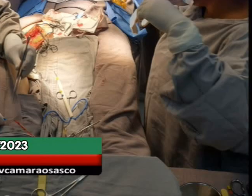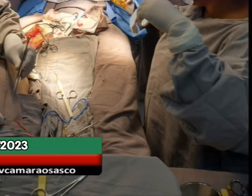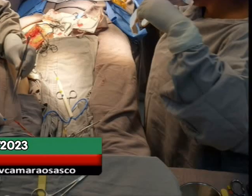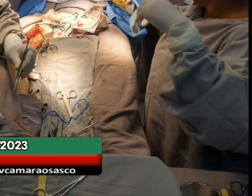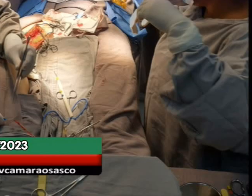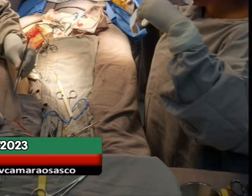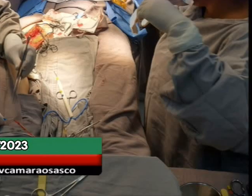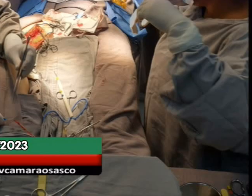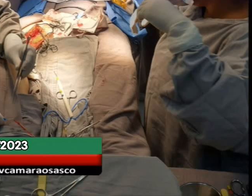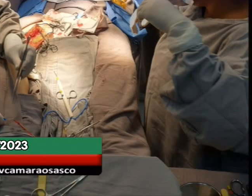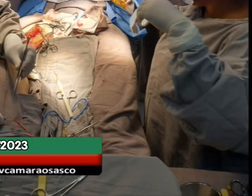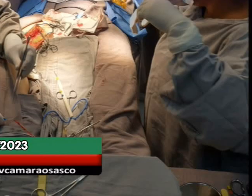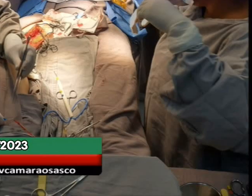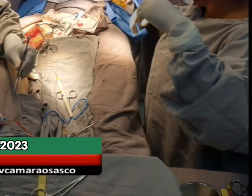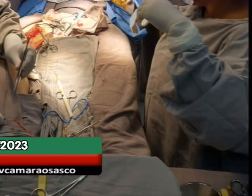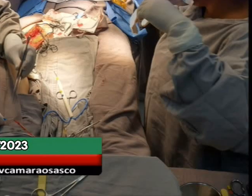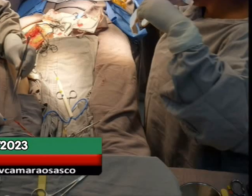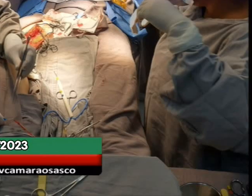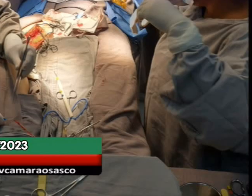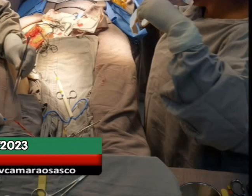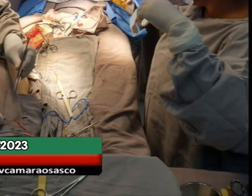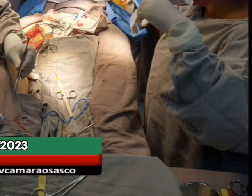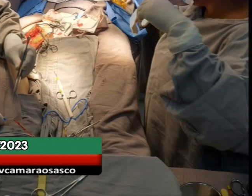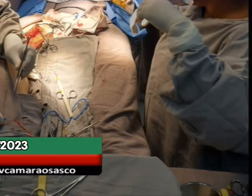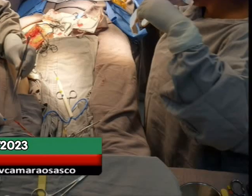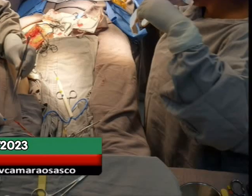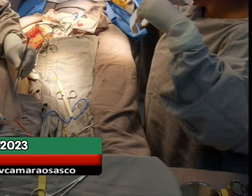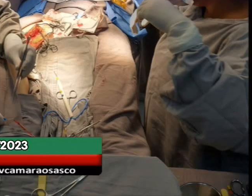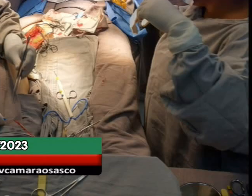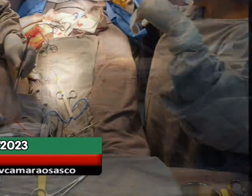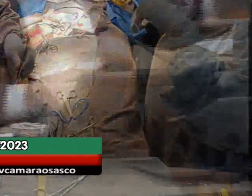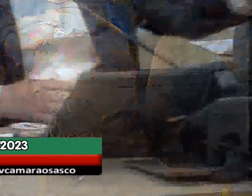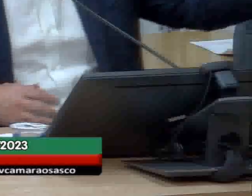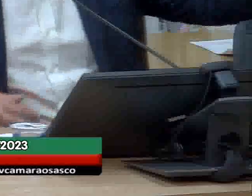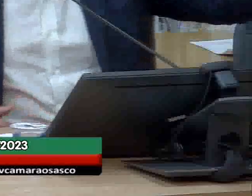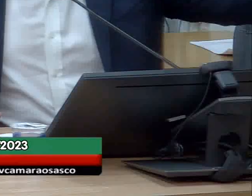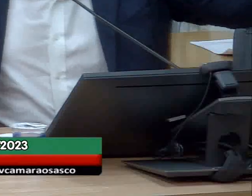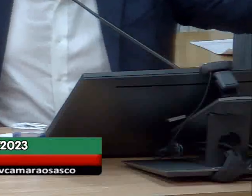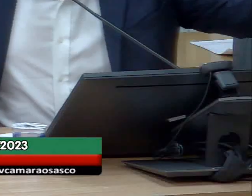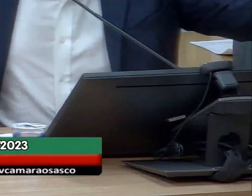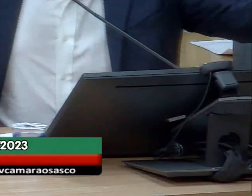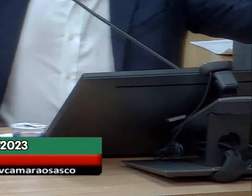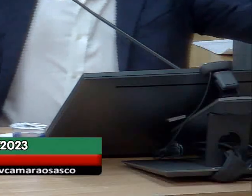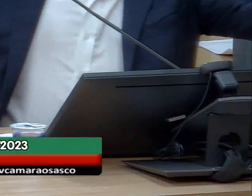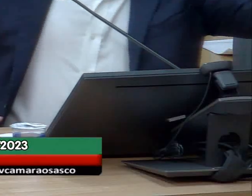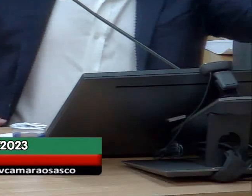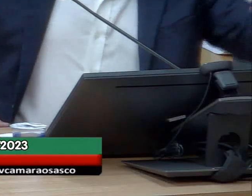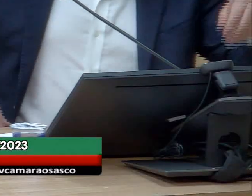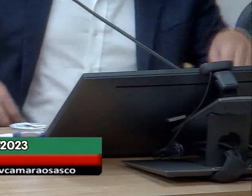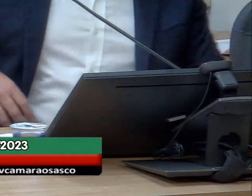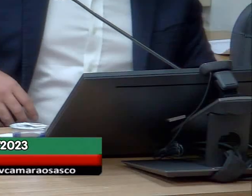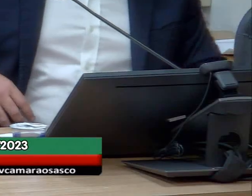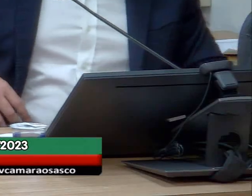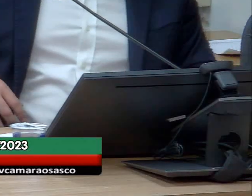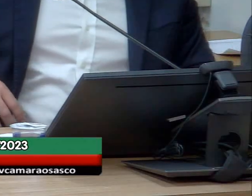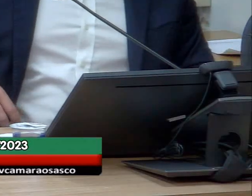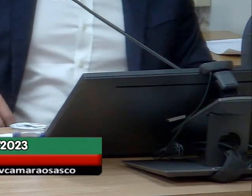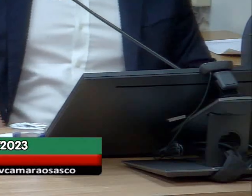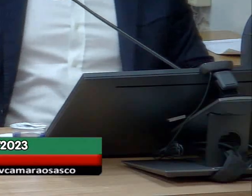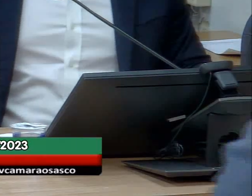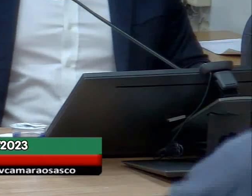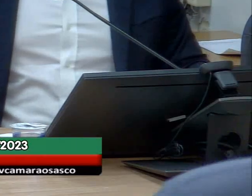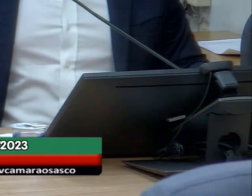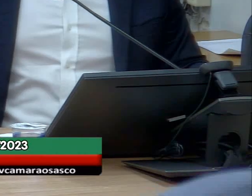gente. Quanta coisa boa nós temos em Osasco que não sabemos, né?